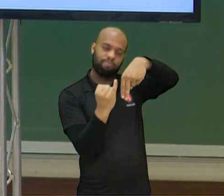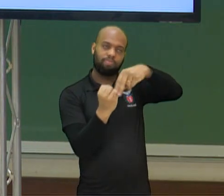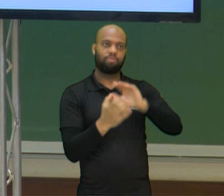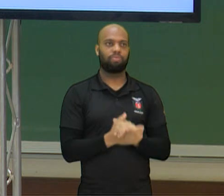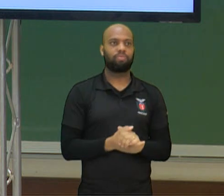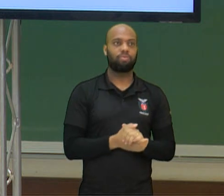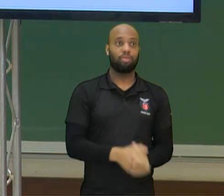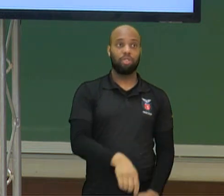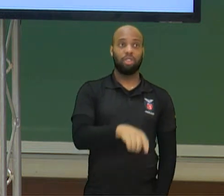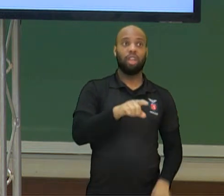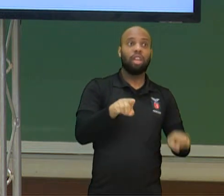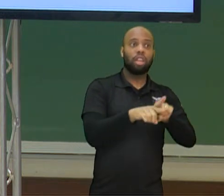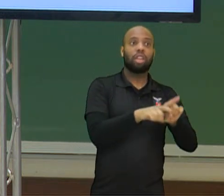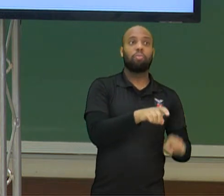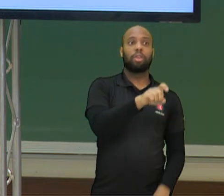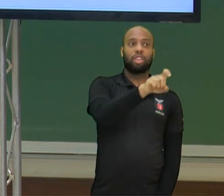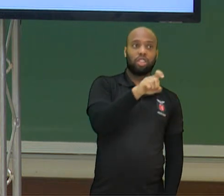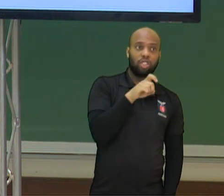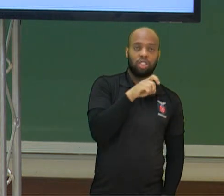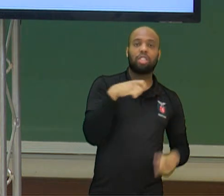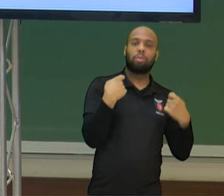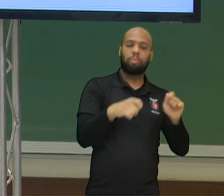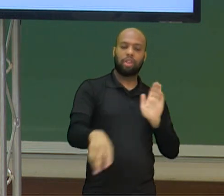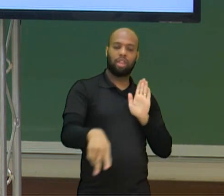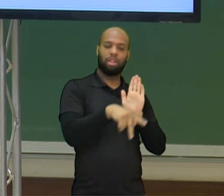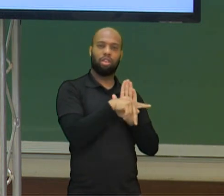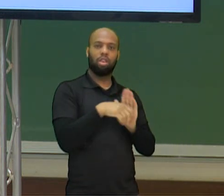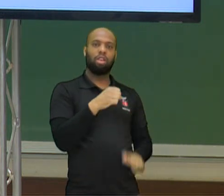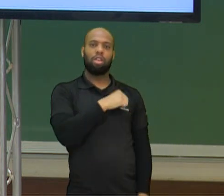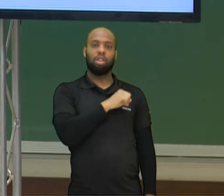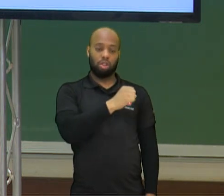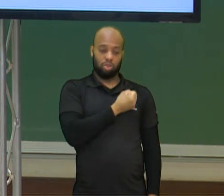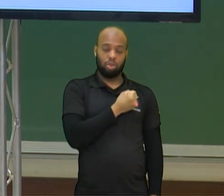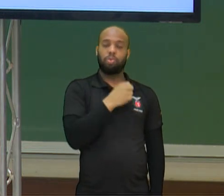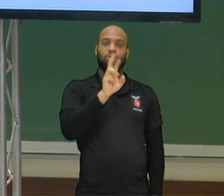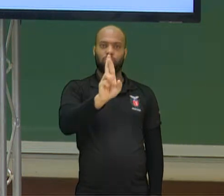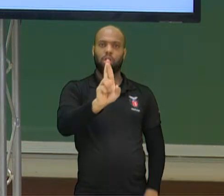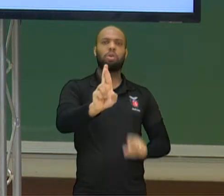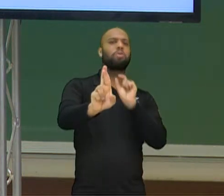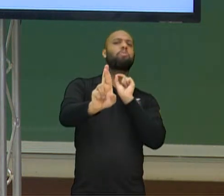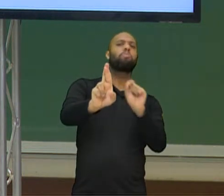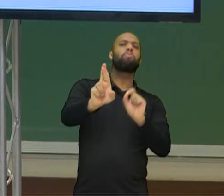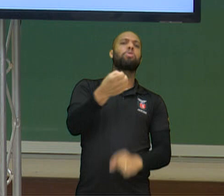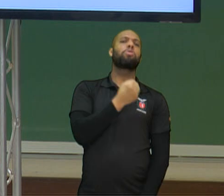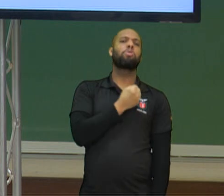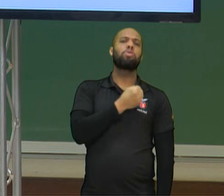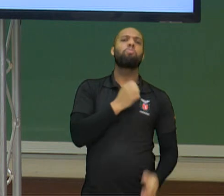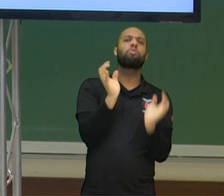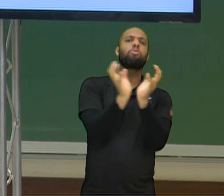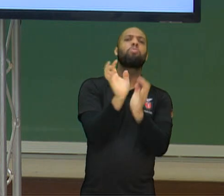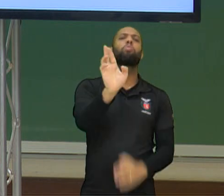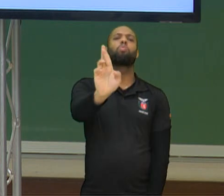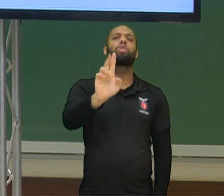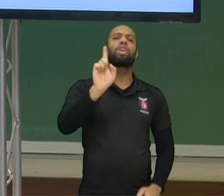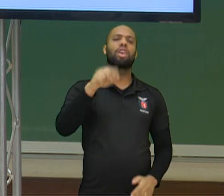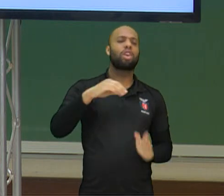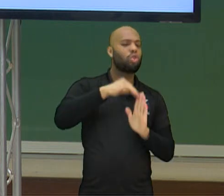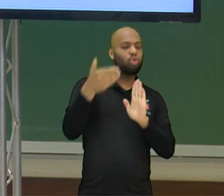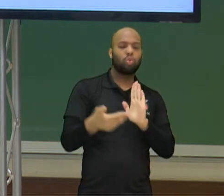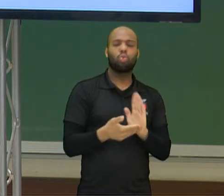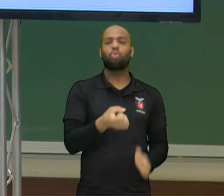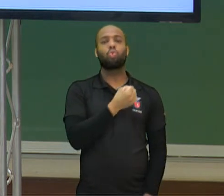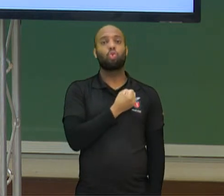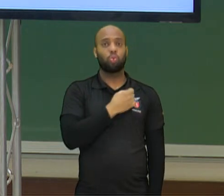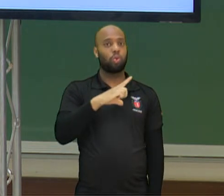aos reais. O que são os reais? Os números reais são todos os números que a gente conhece, todos os números que